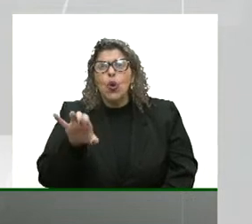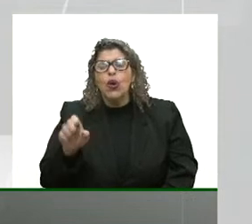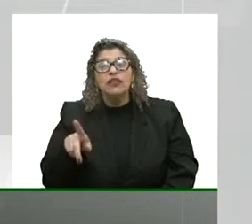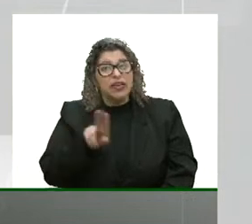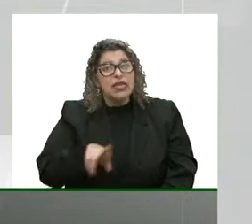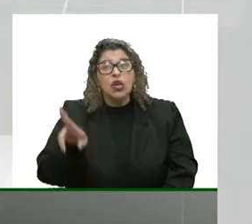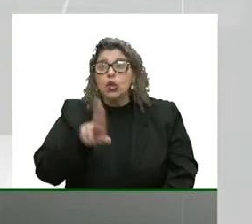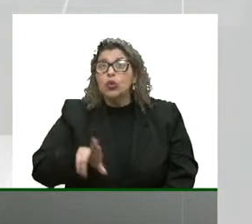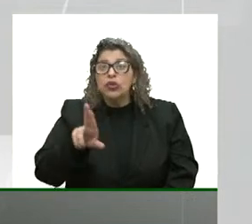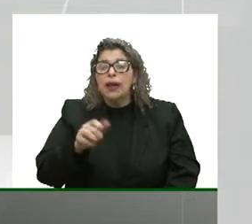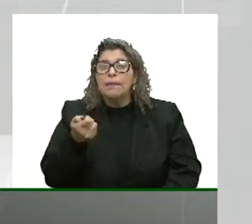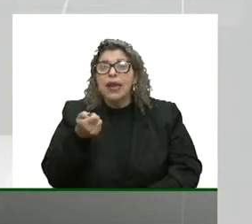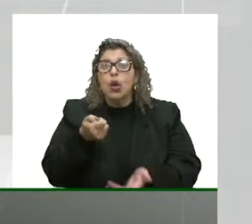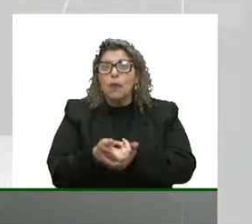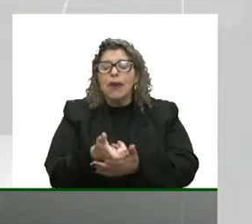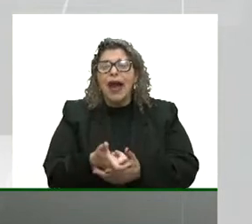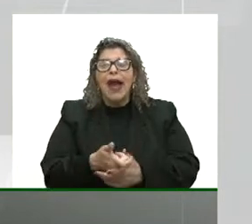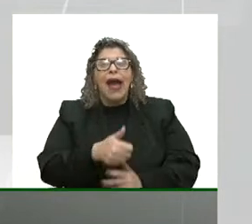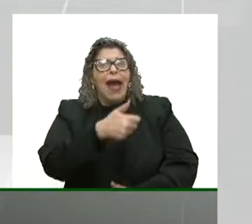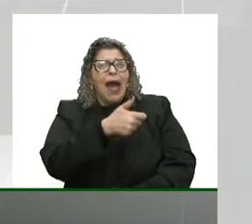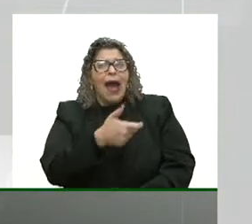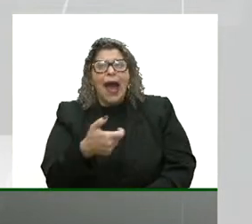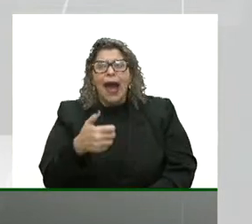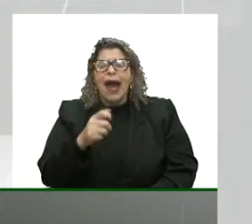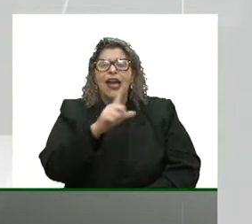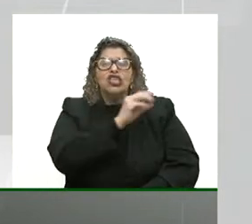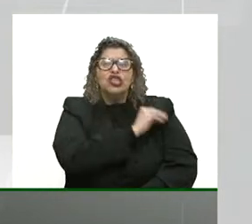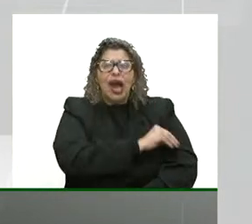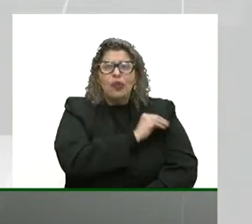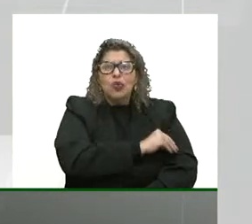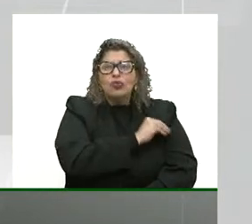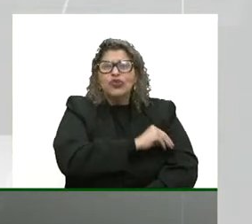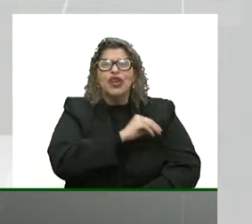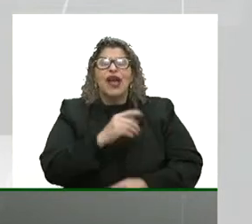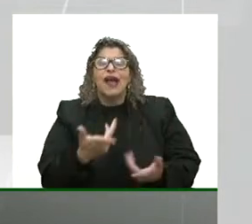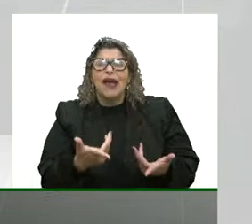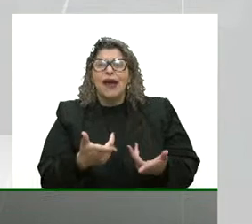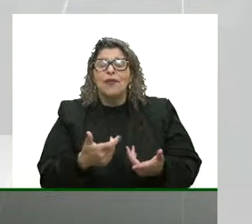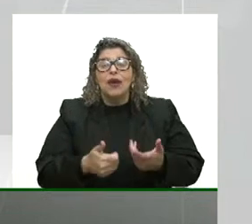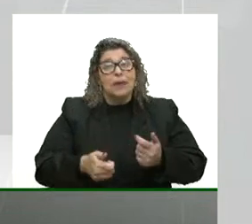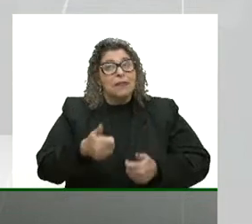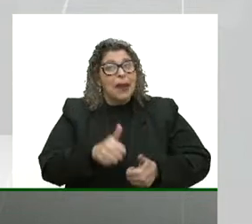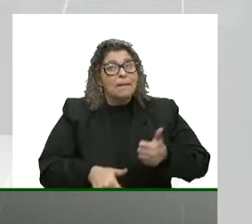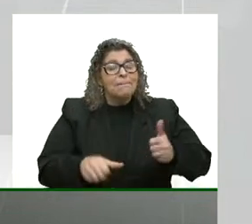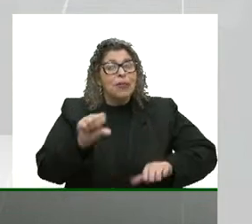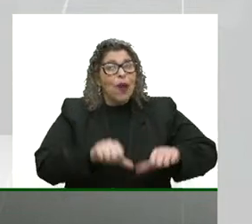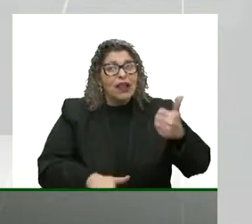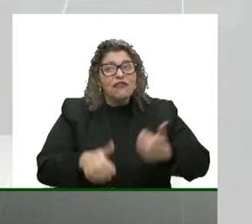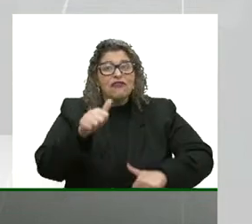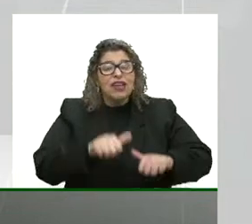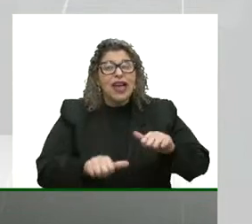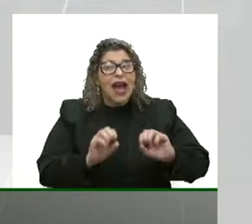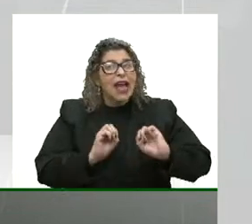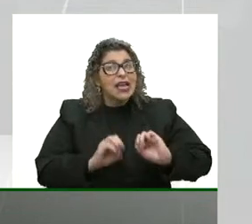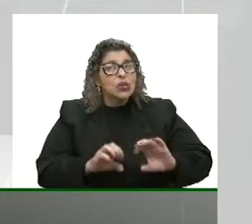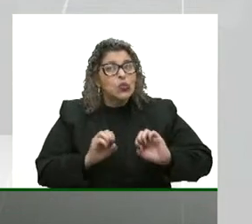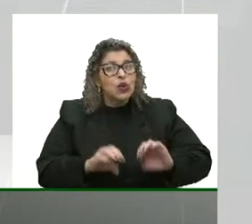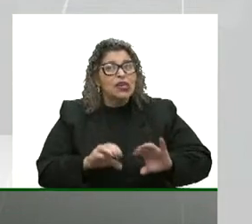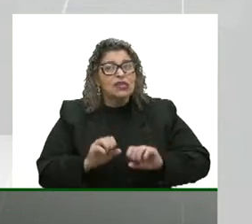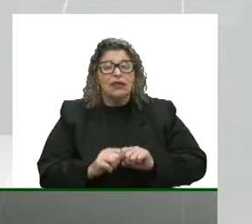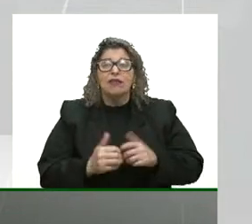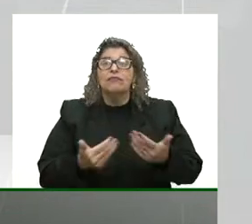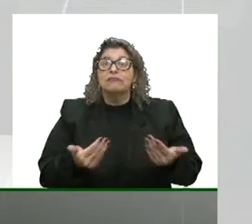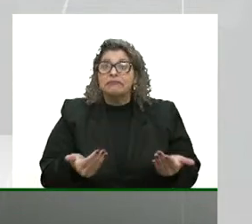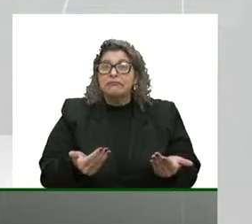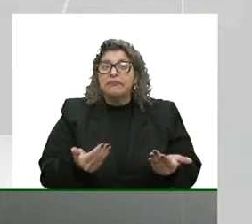usar para comprar álcool gel, ou comprar isso, comprar aquilo, usa isto para qualificar a educação, fazer